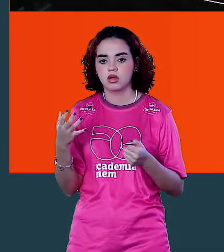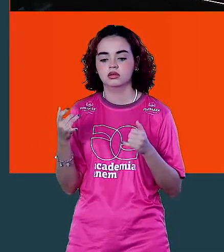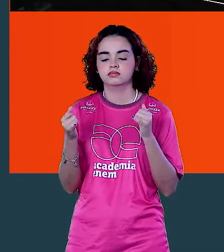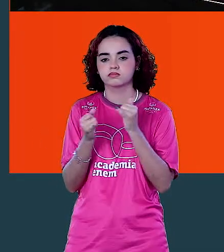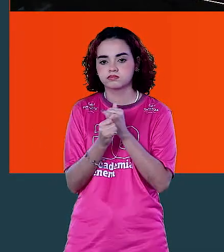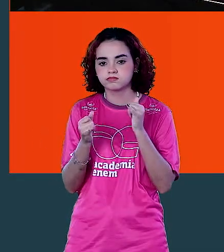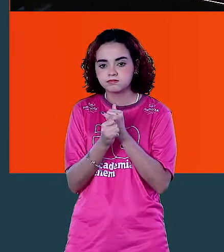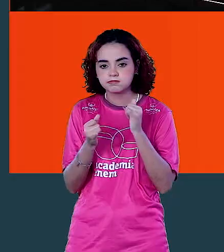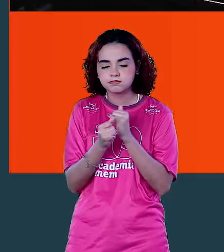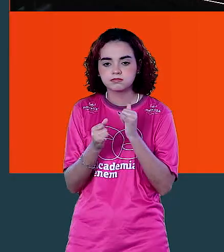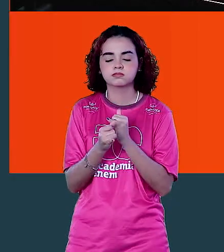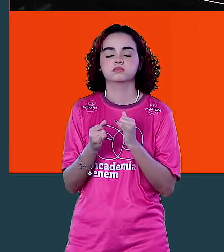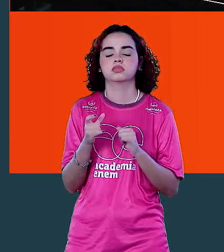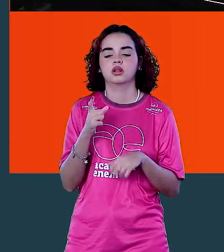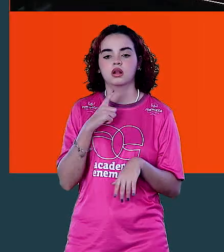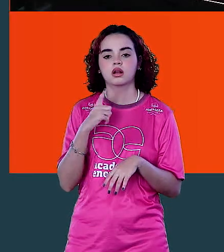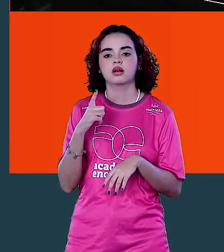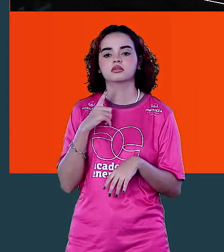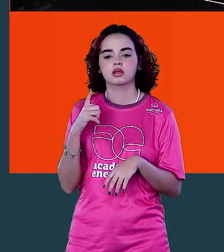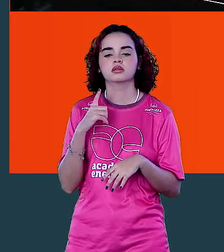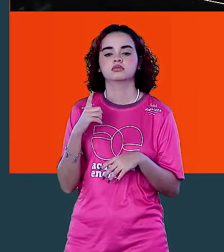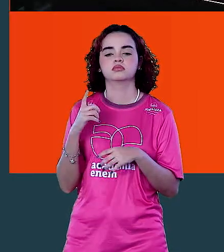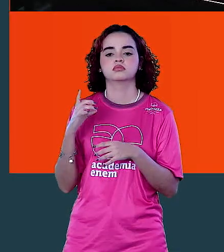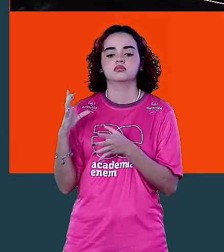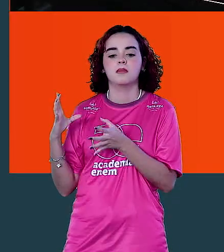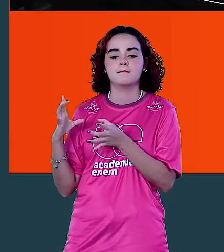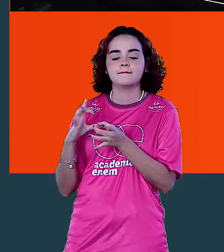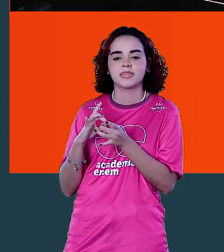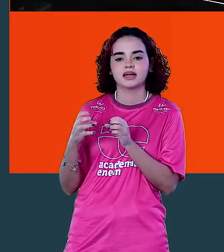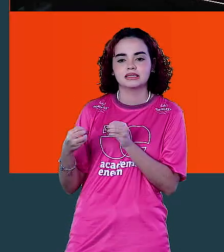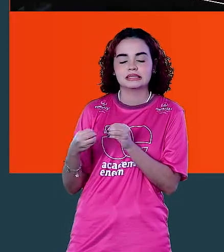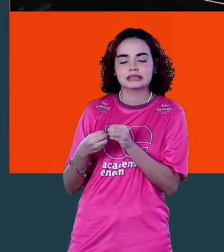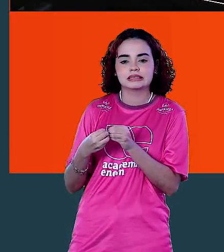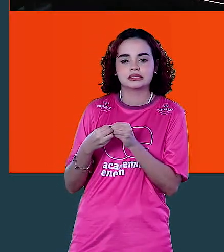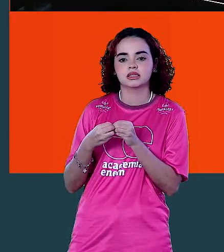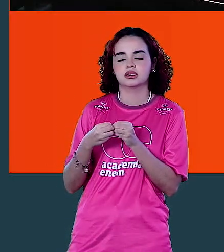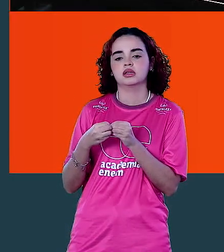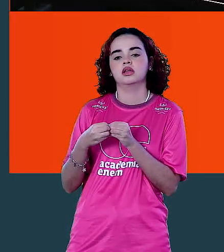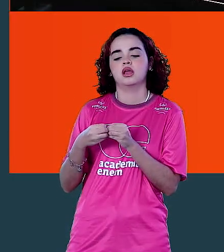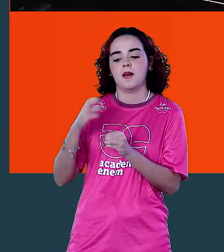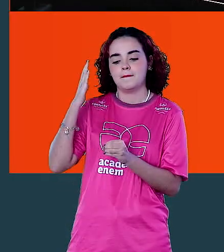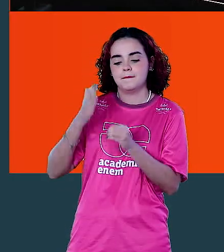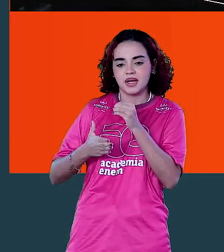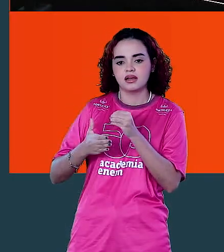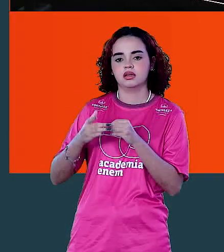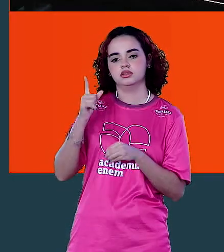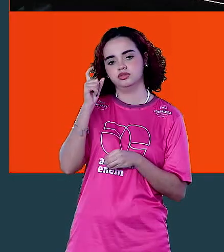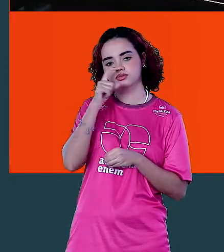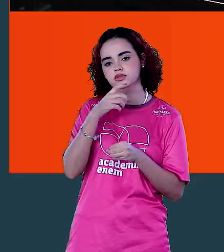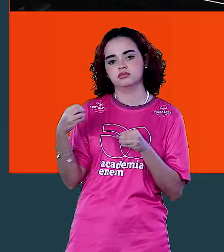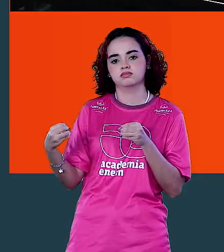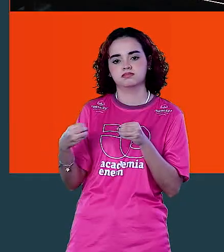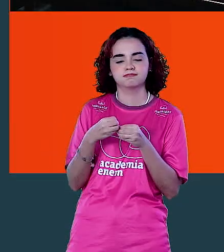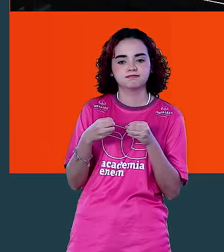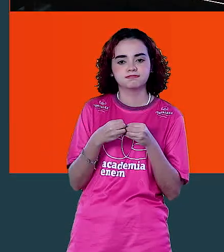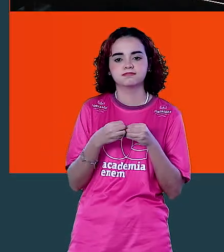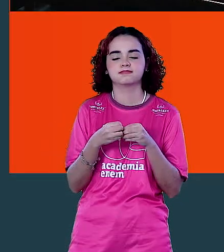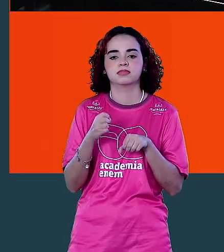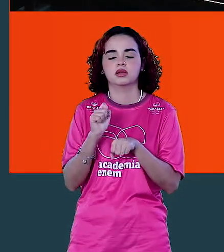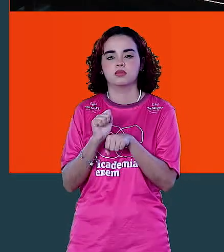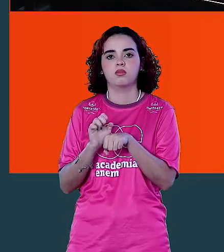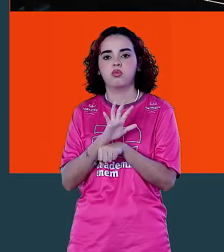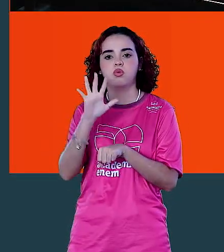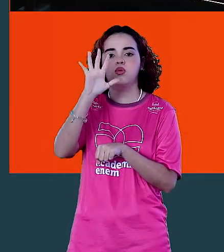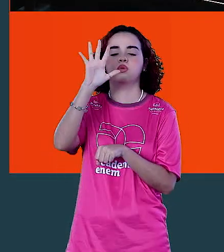moléculas estão próximas. É mais difícil separar elas. Aí o ponto de ebulição aumenta, o